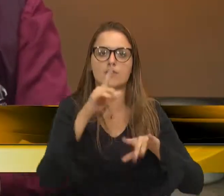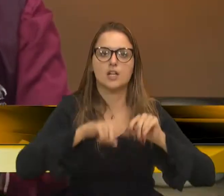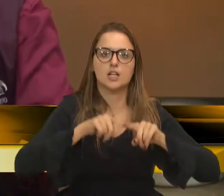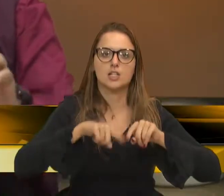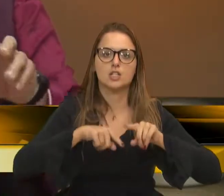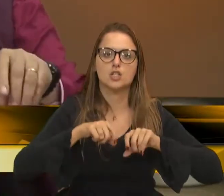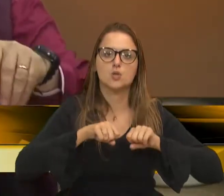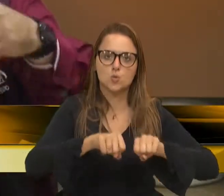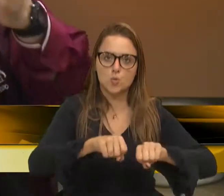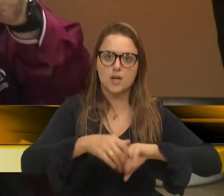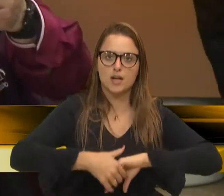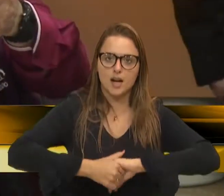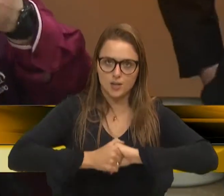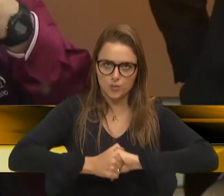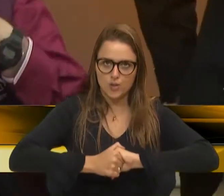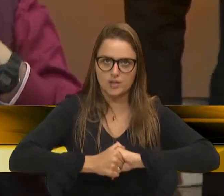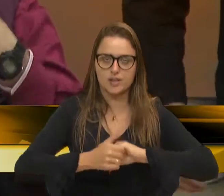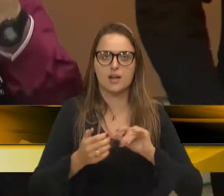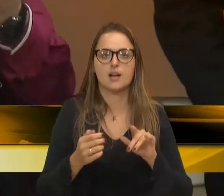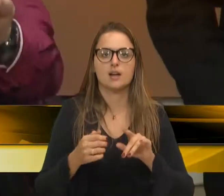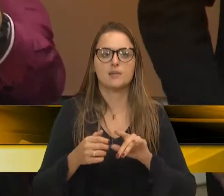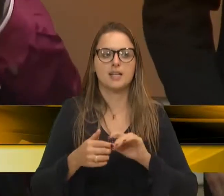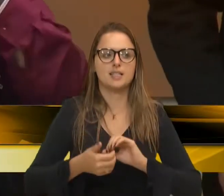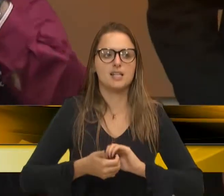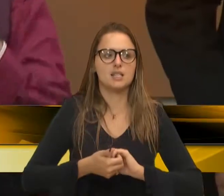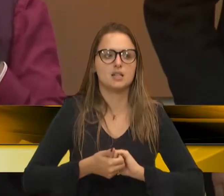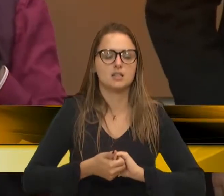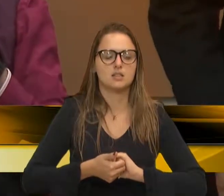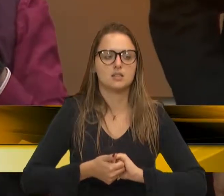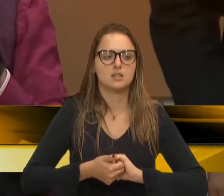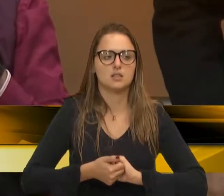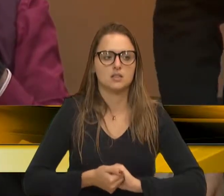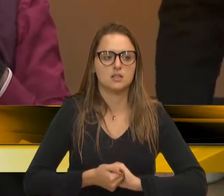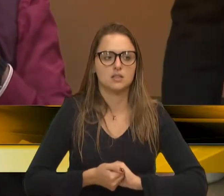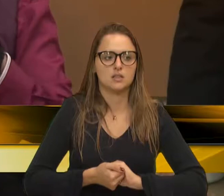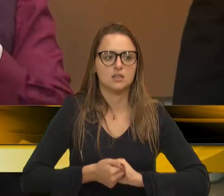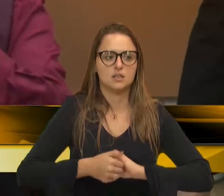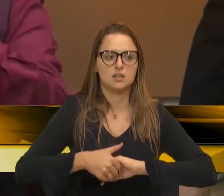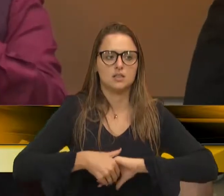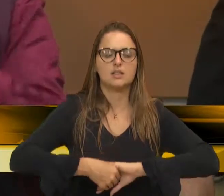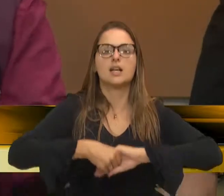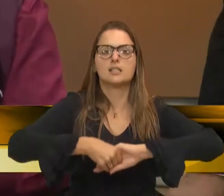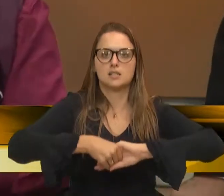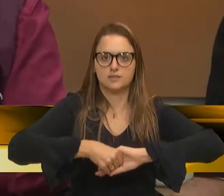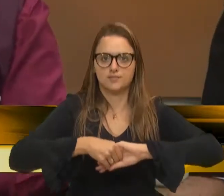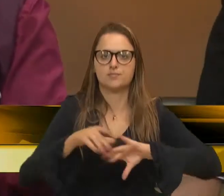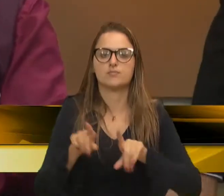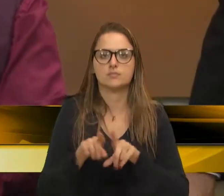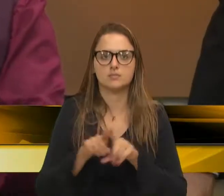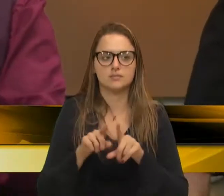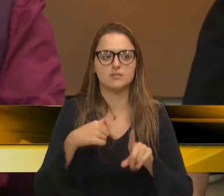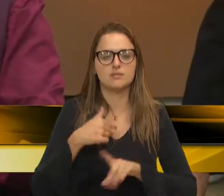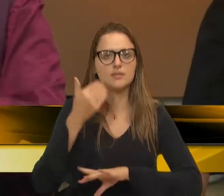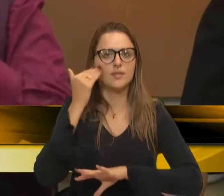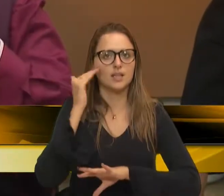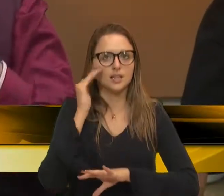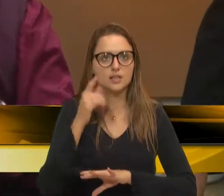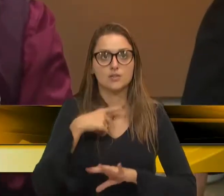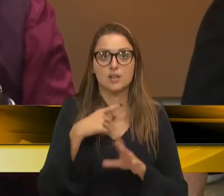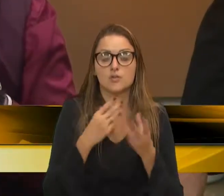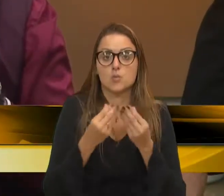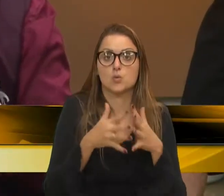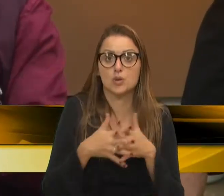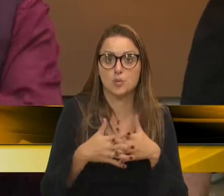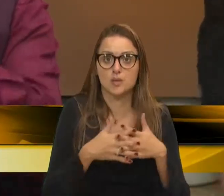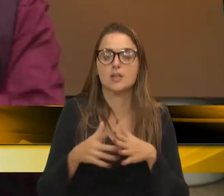muito bem-vinda, a comunidade entendeu como um capricho do mercado ou do proprietário. E entendo muito a sua preocupação e